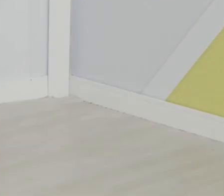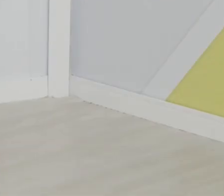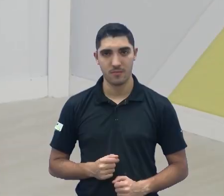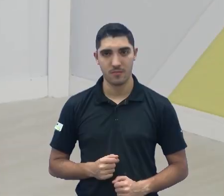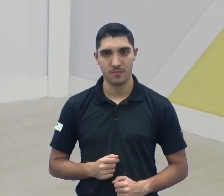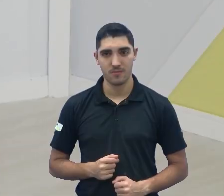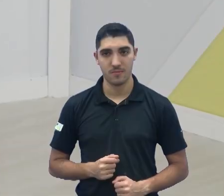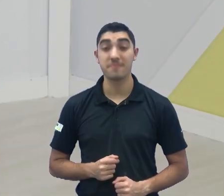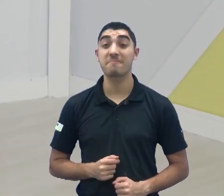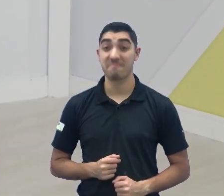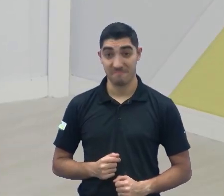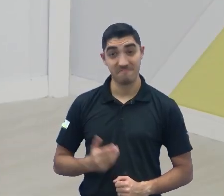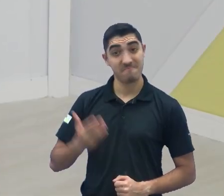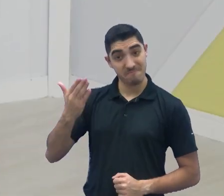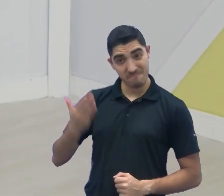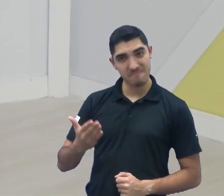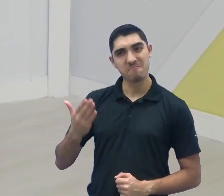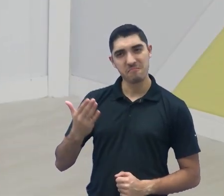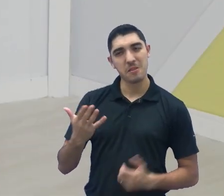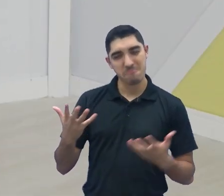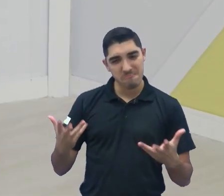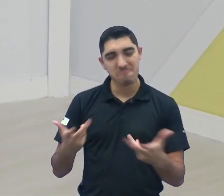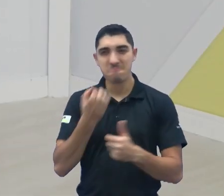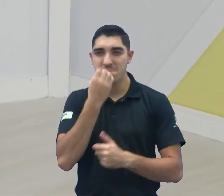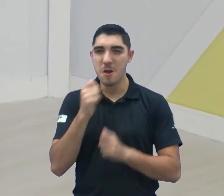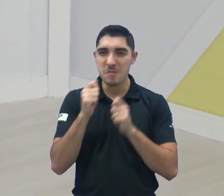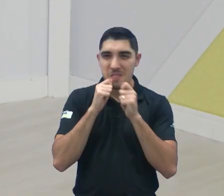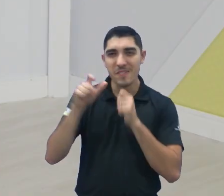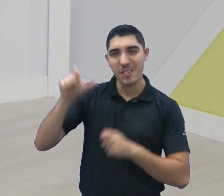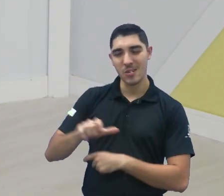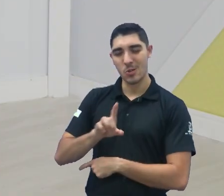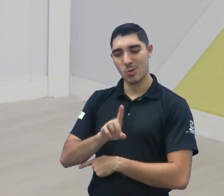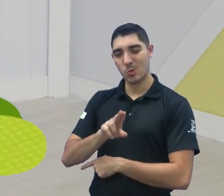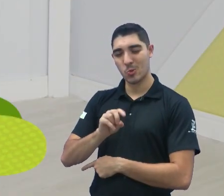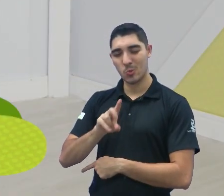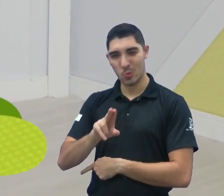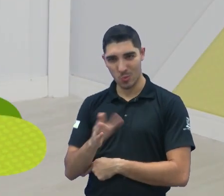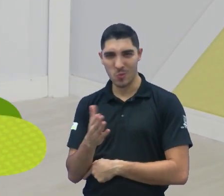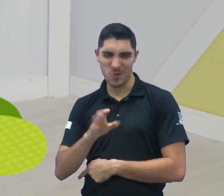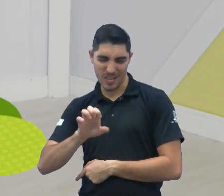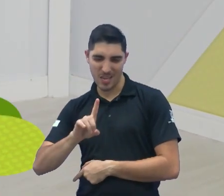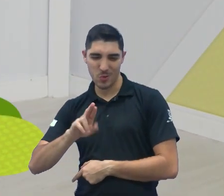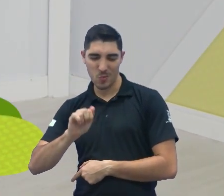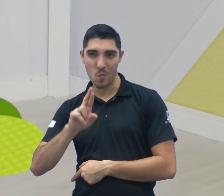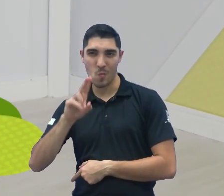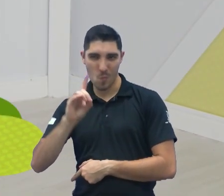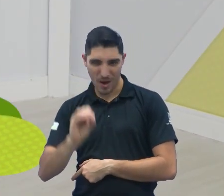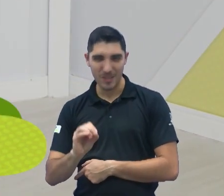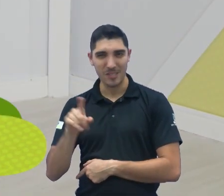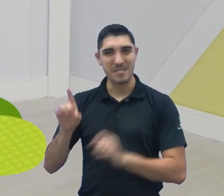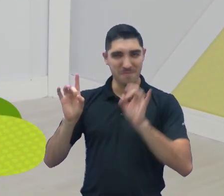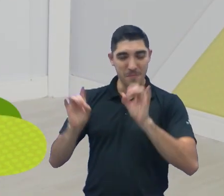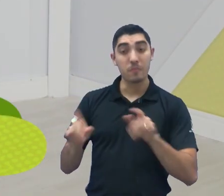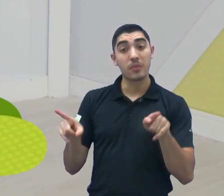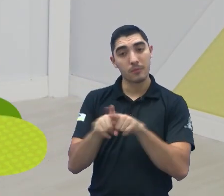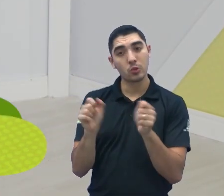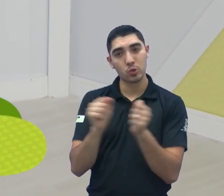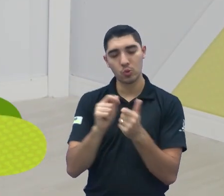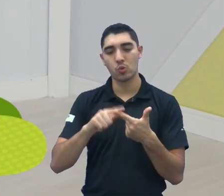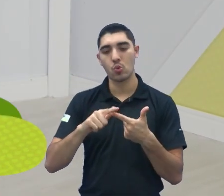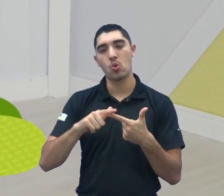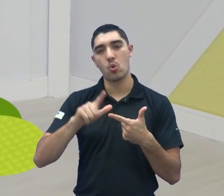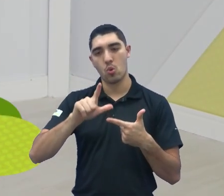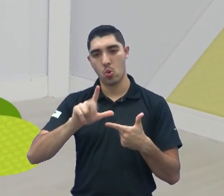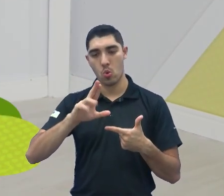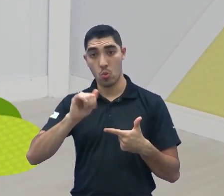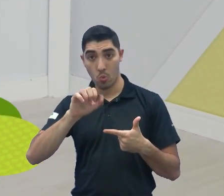Valeu, Dudu, pela matéria, ficou show de bola. O Dudu, que é o nosso Aladim, filho do seu Ari, o contador de anedotas, e também parabéns à edição aí do nosso Lucas Rosa.